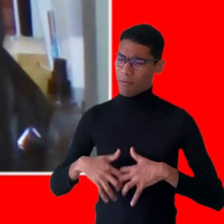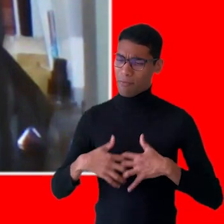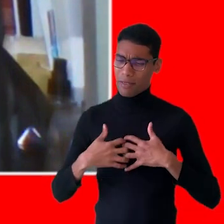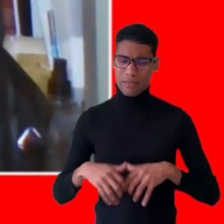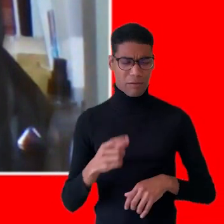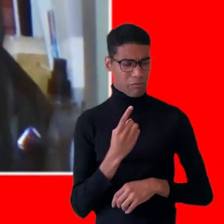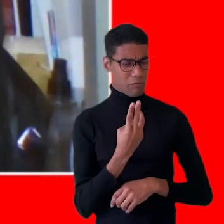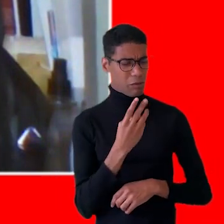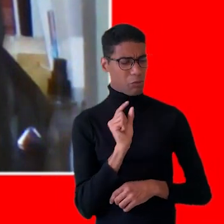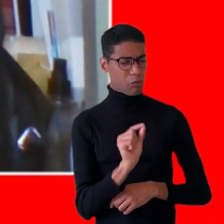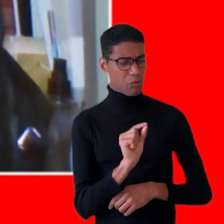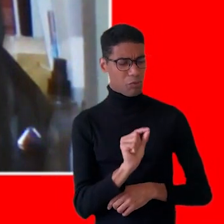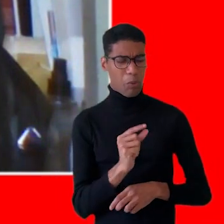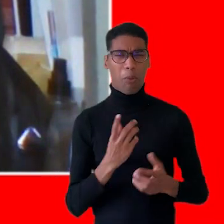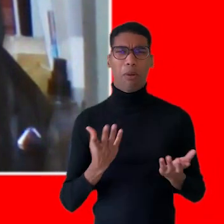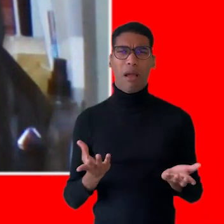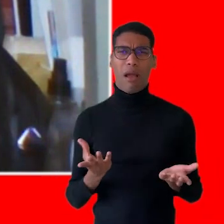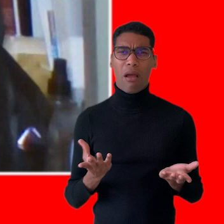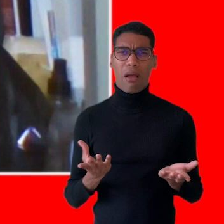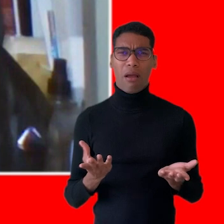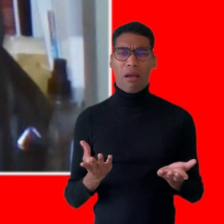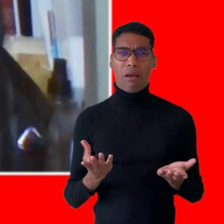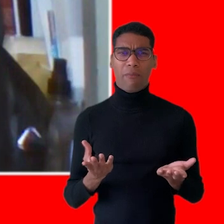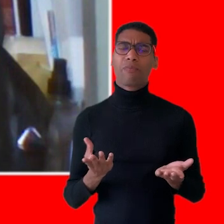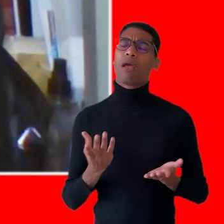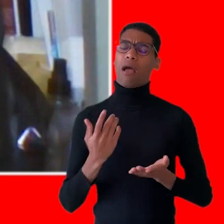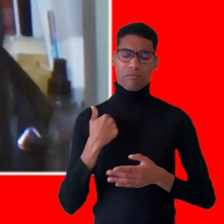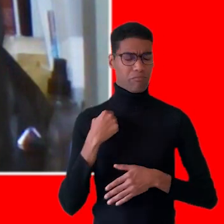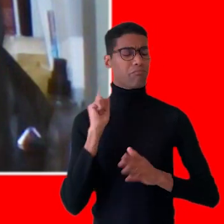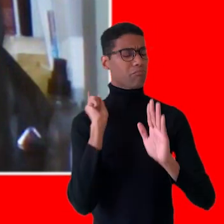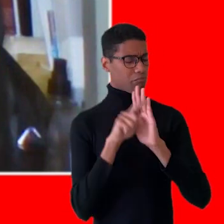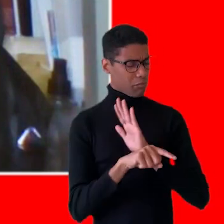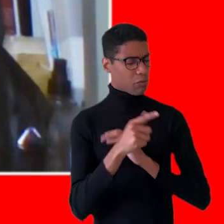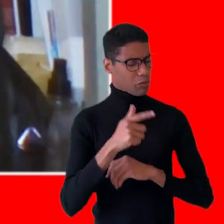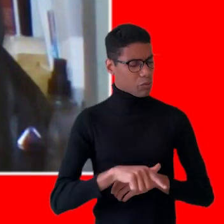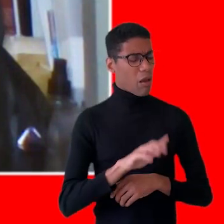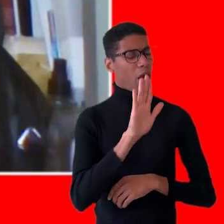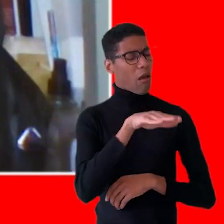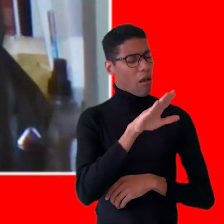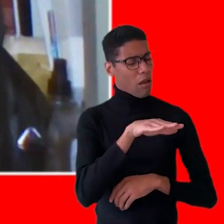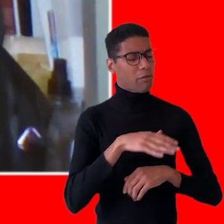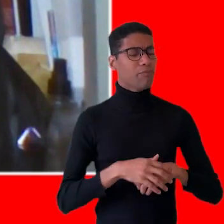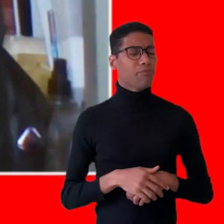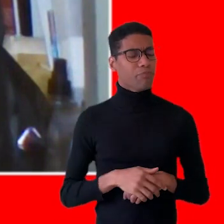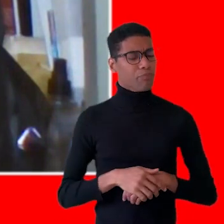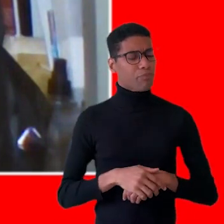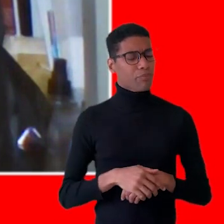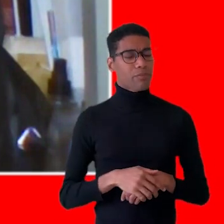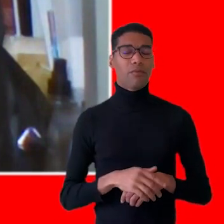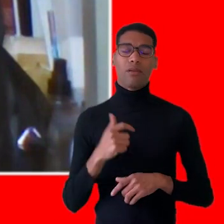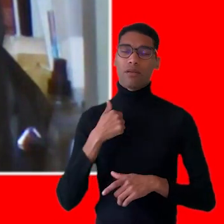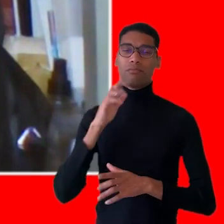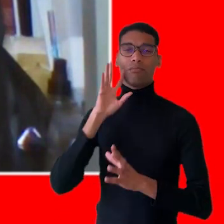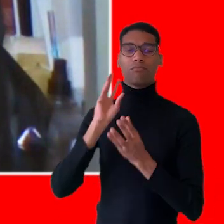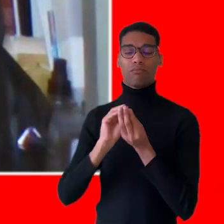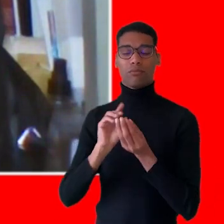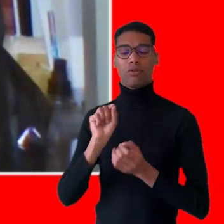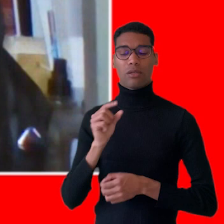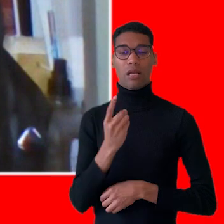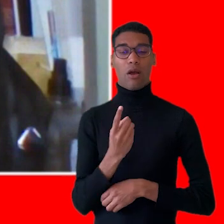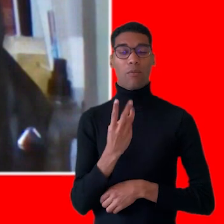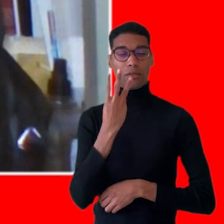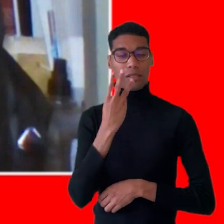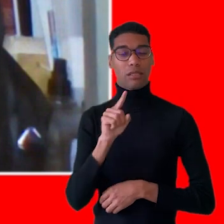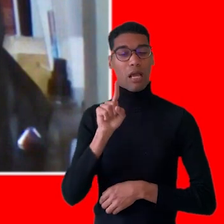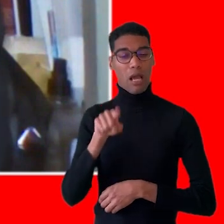esse 13, que seria o 13? E voltei a perguntar para ela. E a conclusão que eu cheguei é que 13 seria